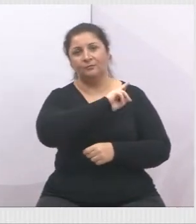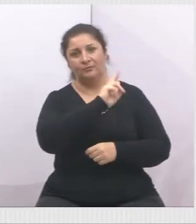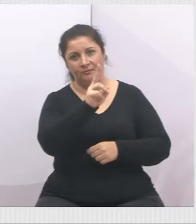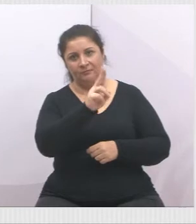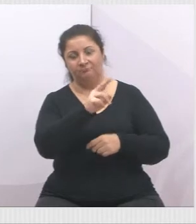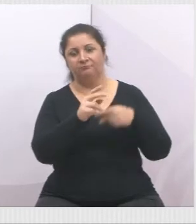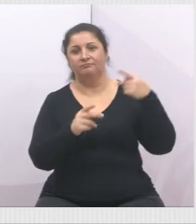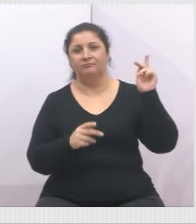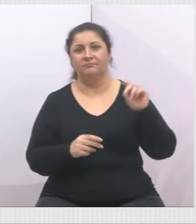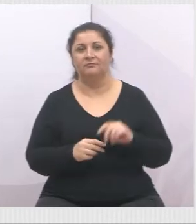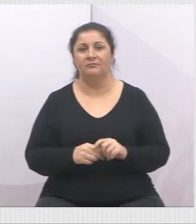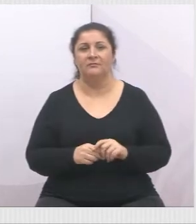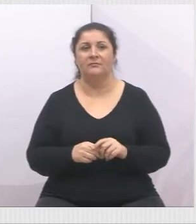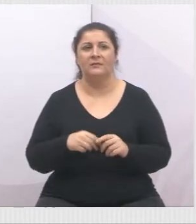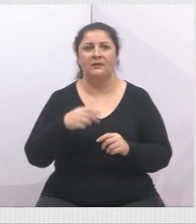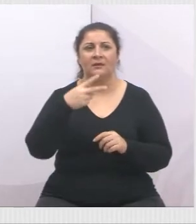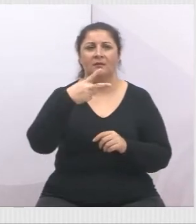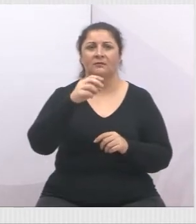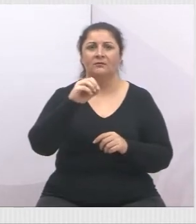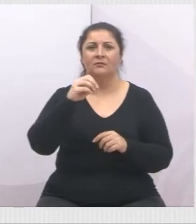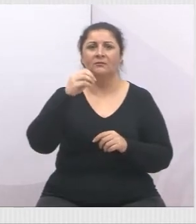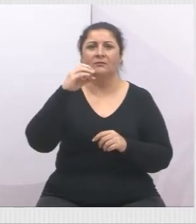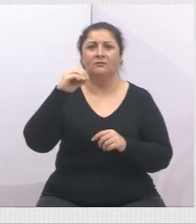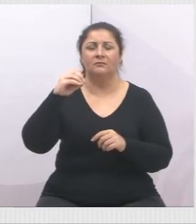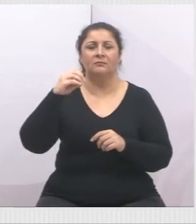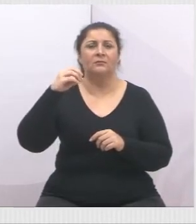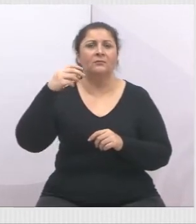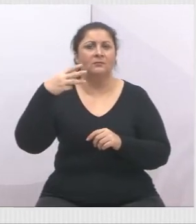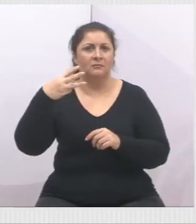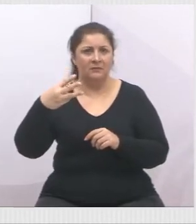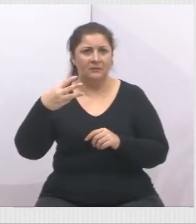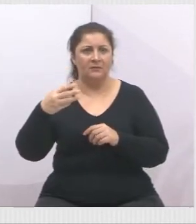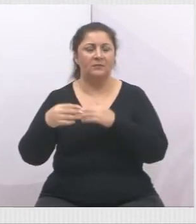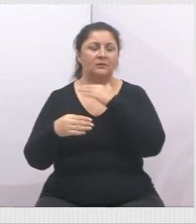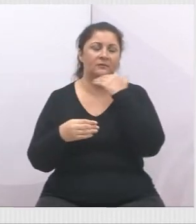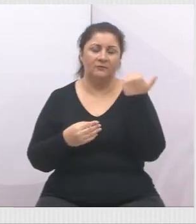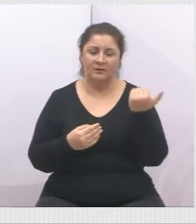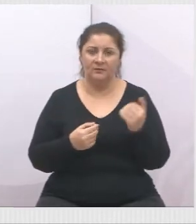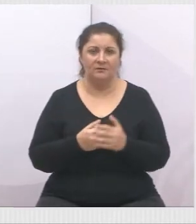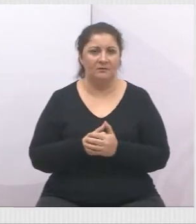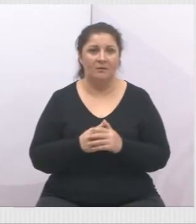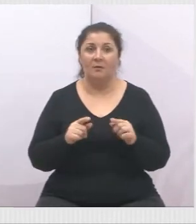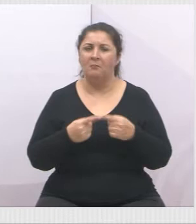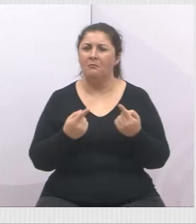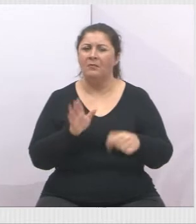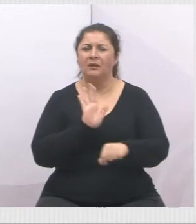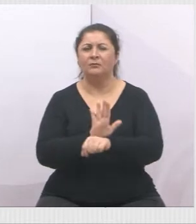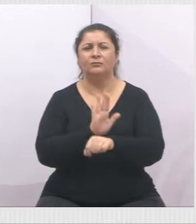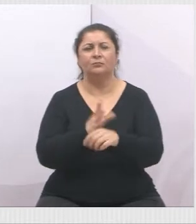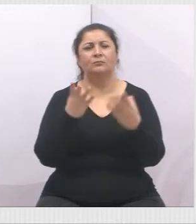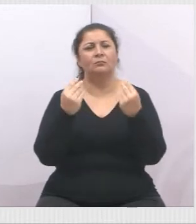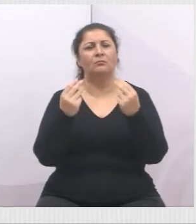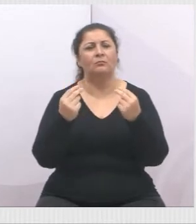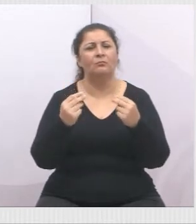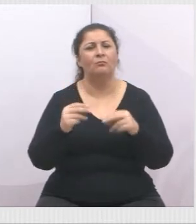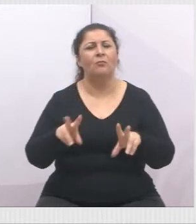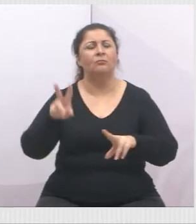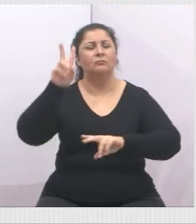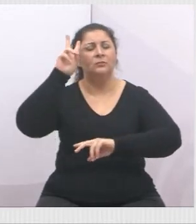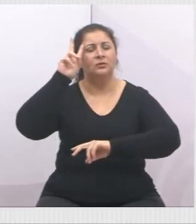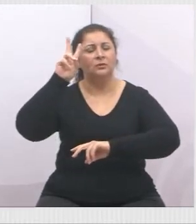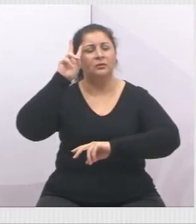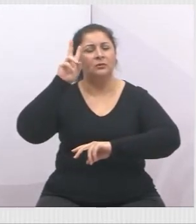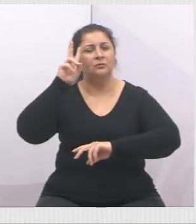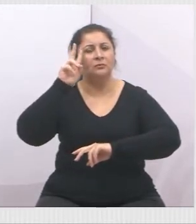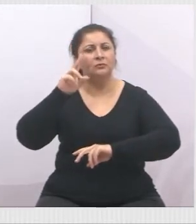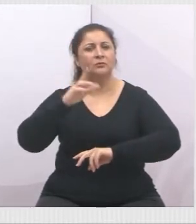2013, falecera aos 85 anos. Carderelli deixou enorme contribuição na história da medicina em Jacareí e é